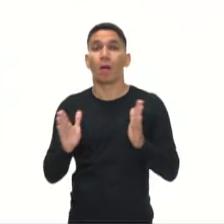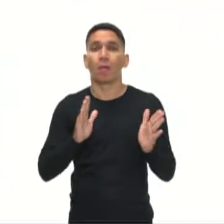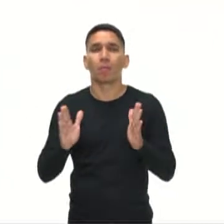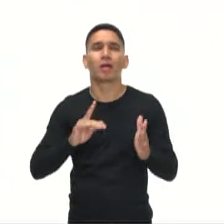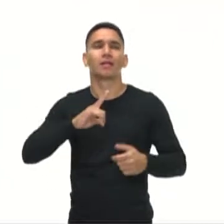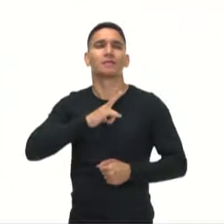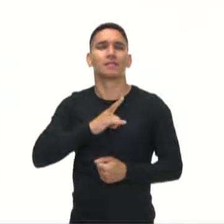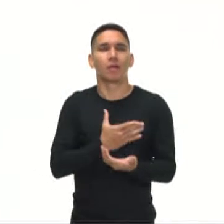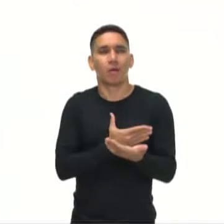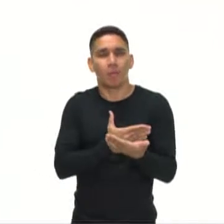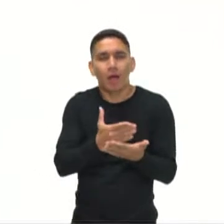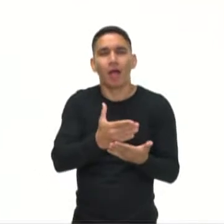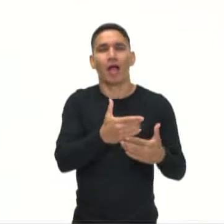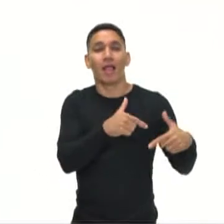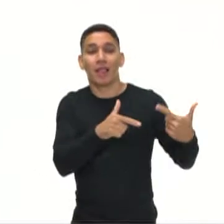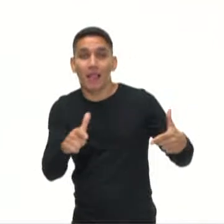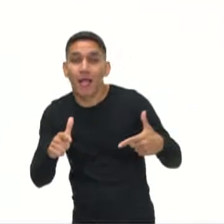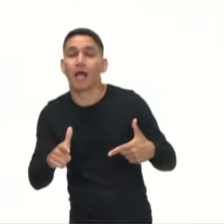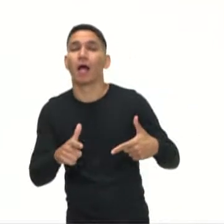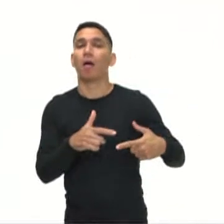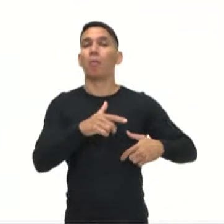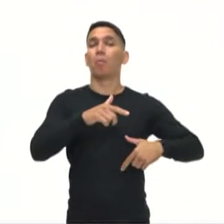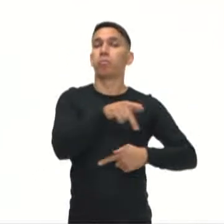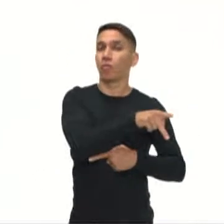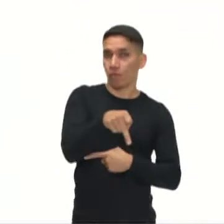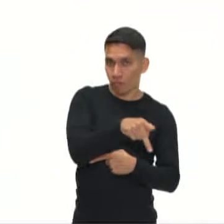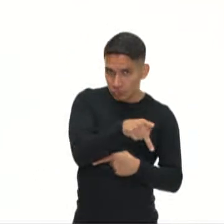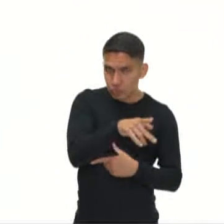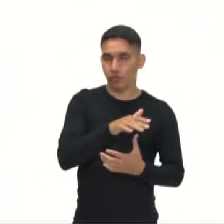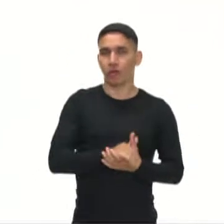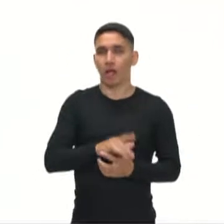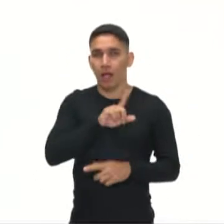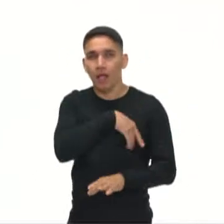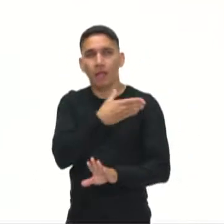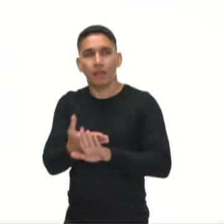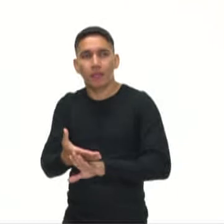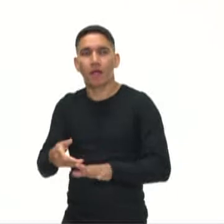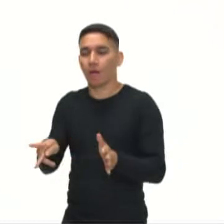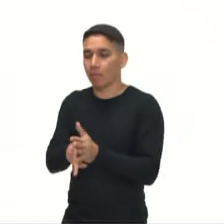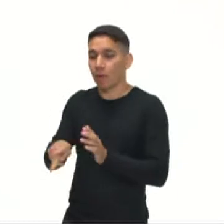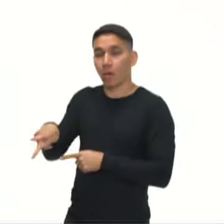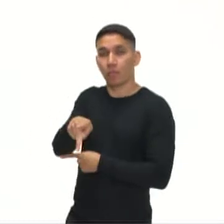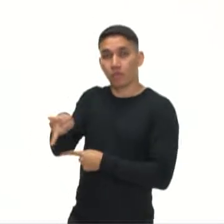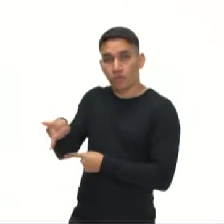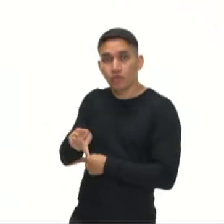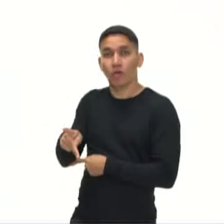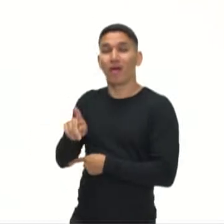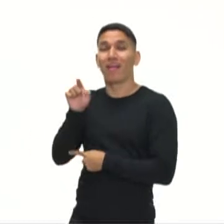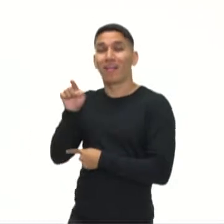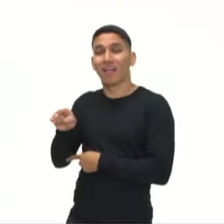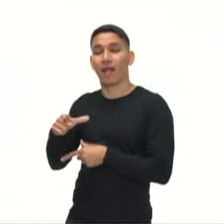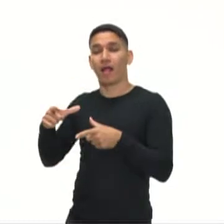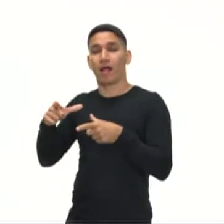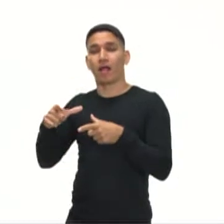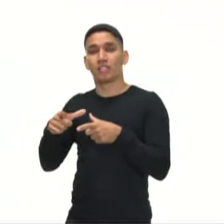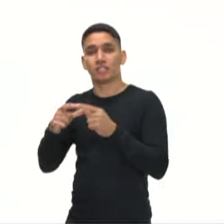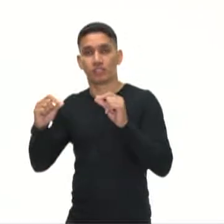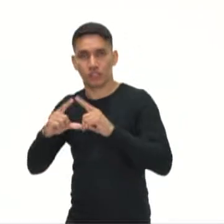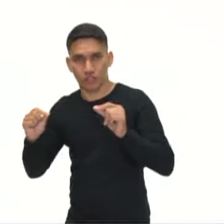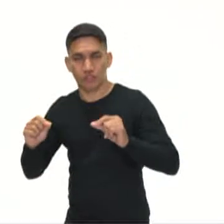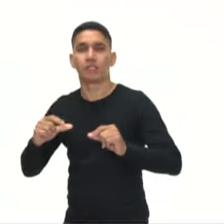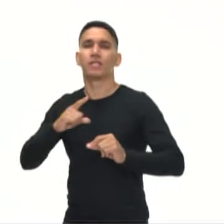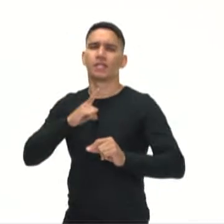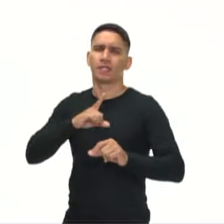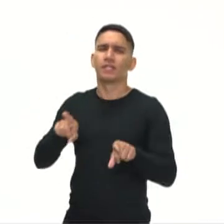a 1938, foi professora da Universidade do Distrito Federal. Da Academia Brasileira de